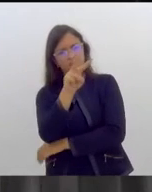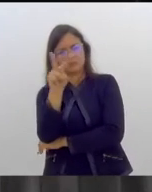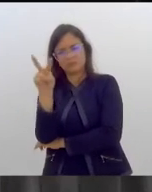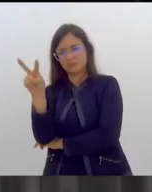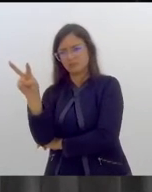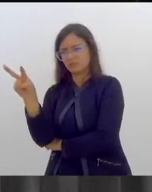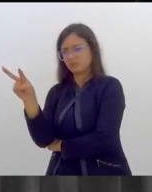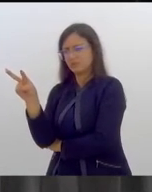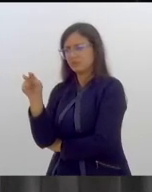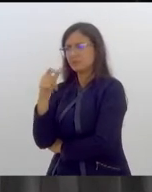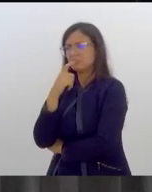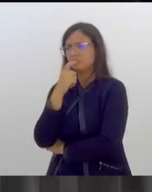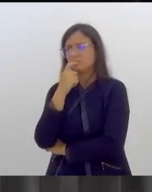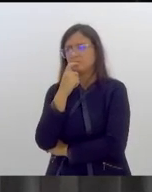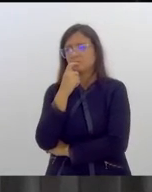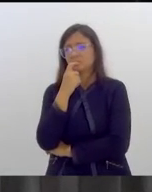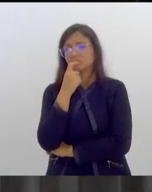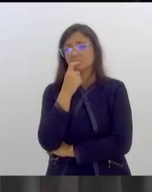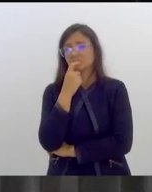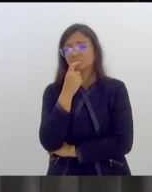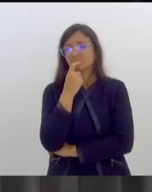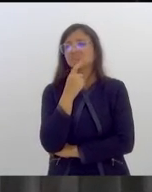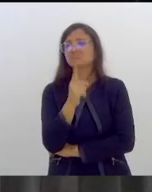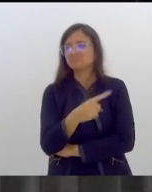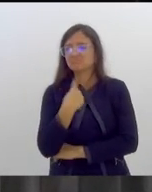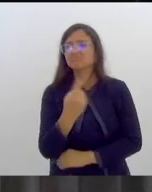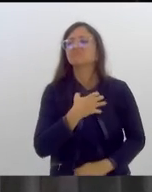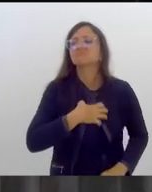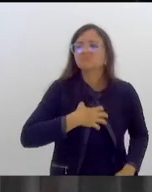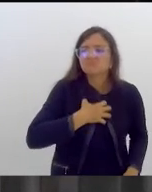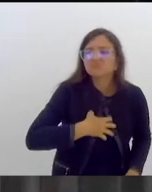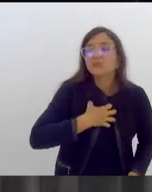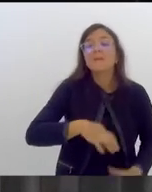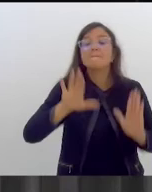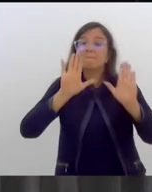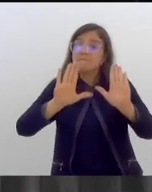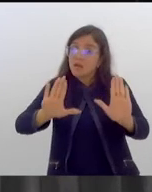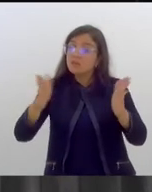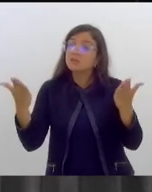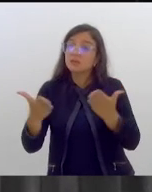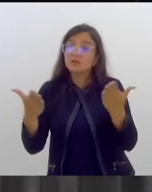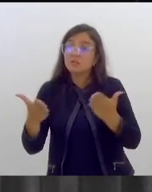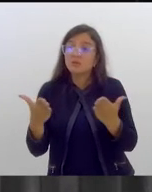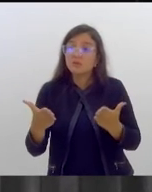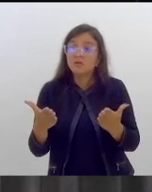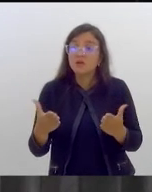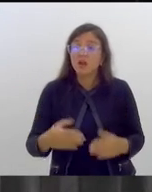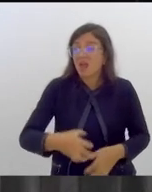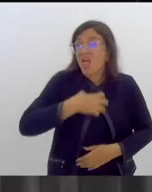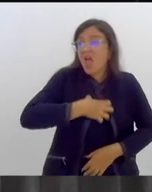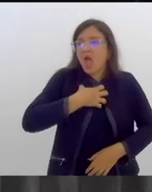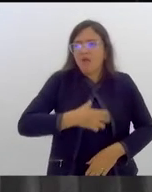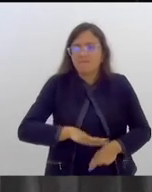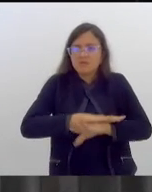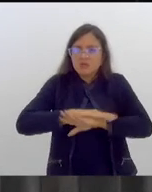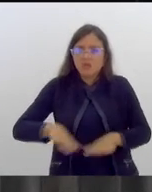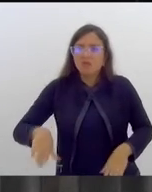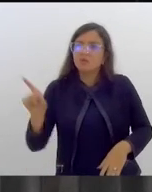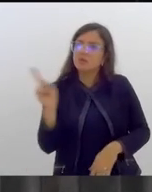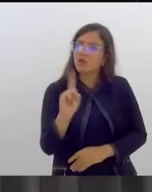fica no fundo no fundo da nossa indignação mas só que agora não vai ficar só na indignação